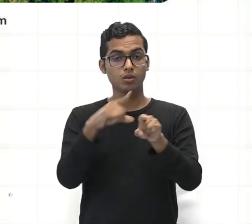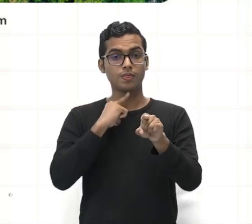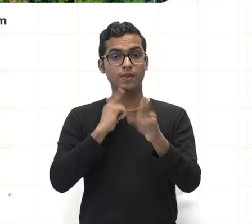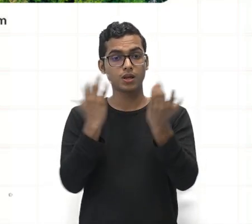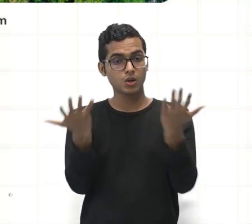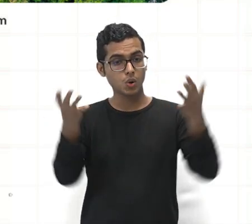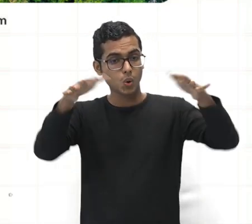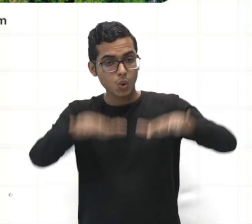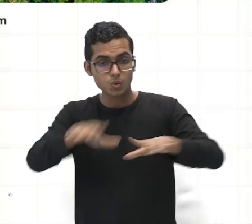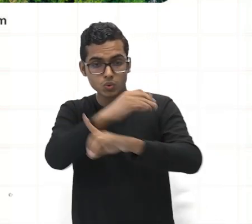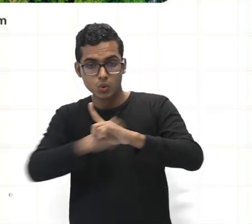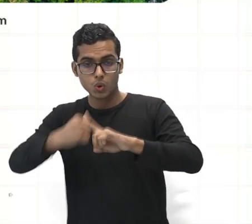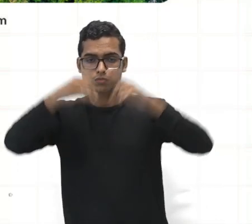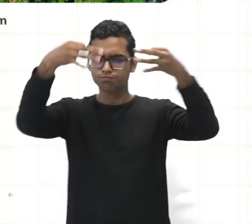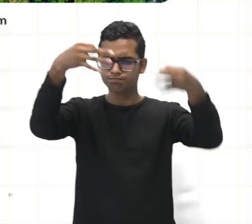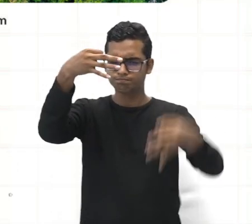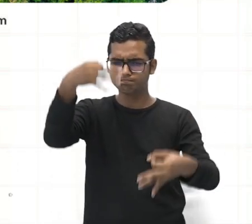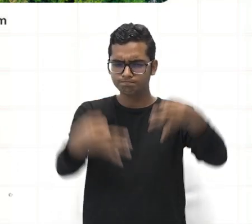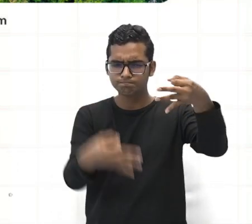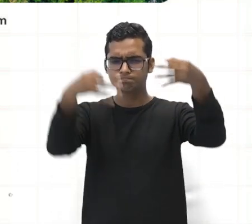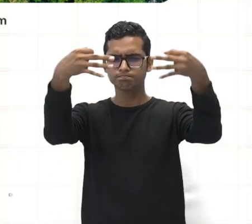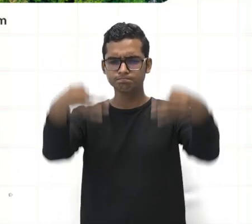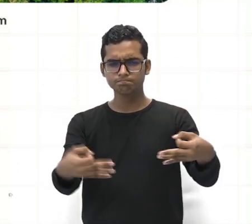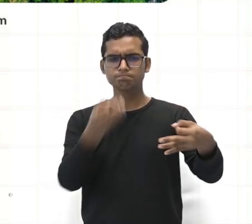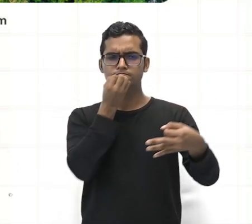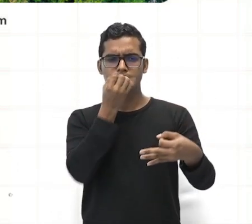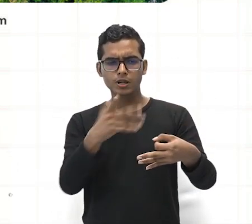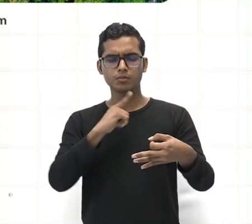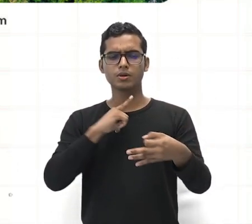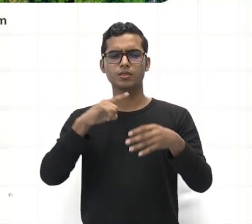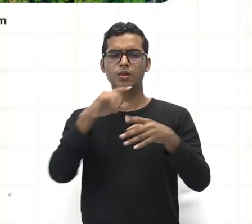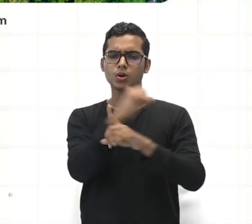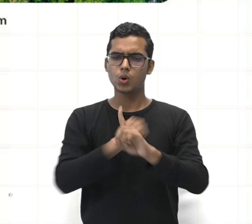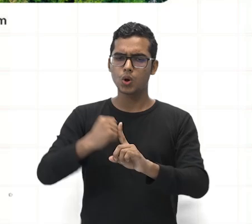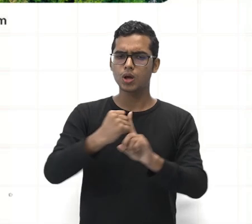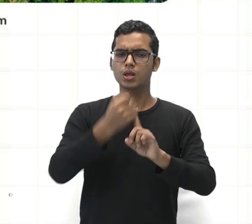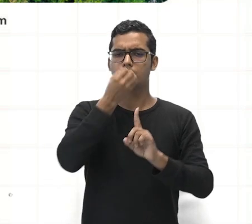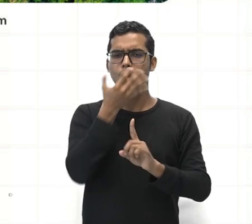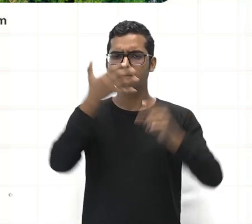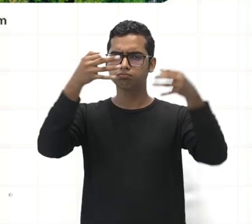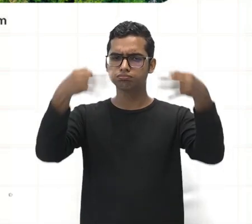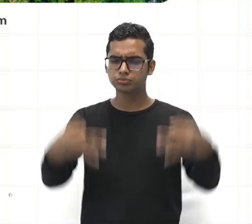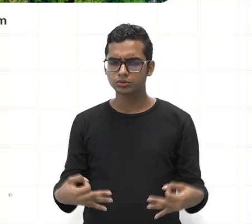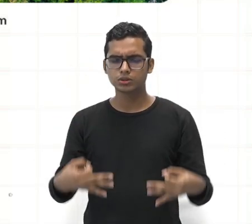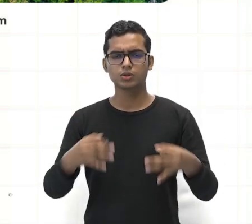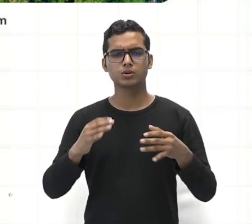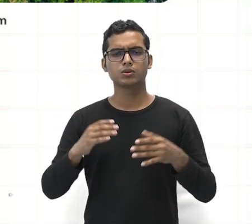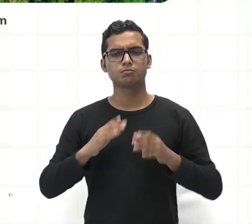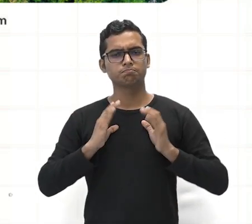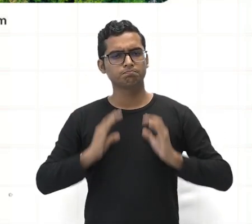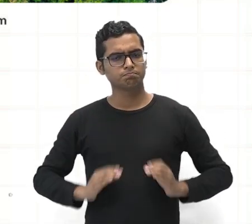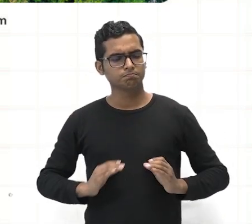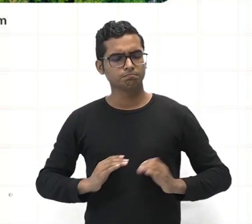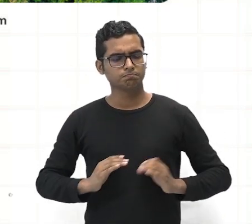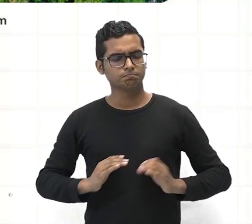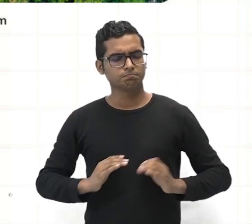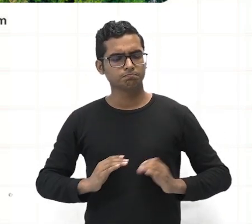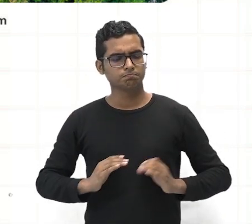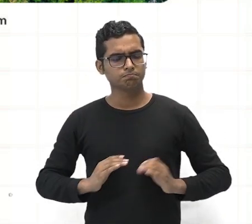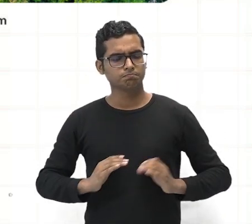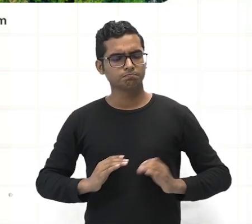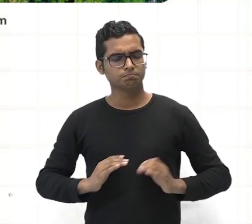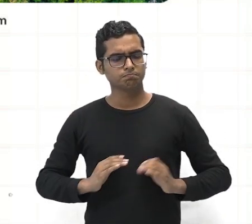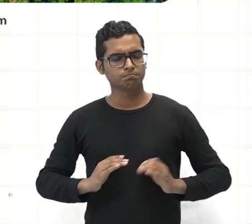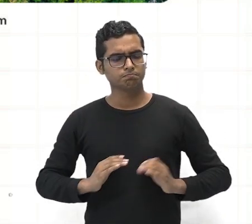para criar sociedades mais justas. Então ela também tem que incluir essas populações que vivem, essas